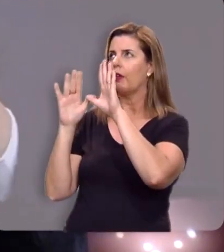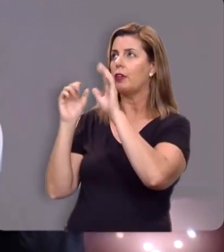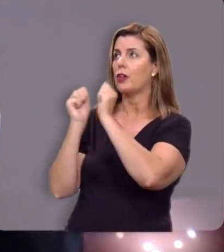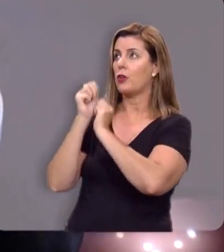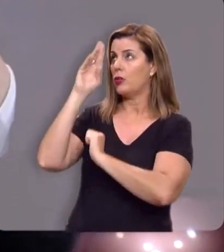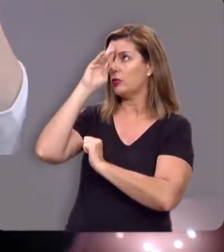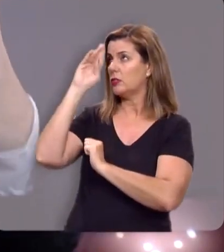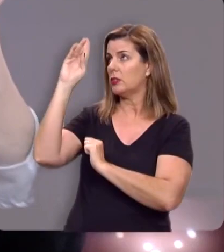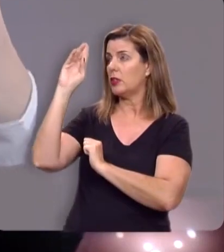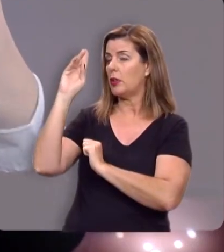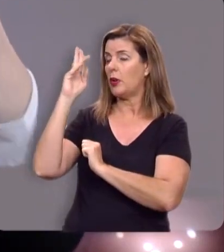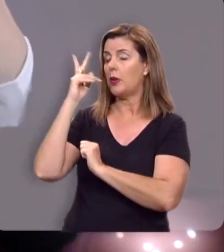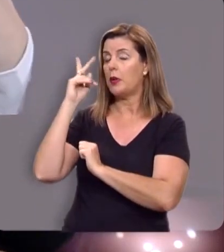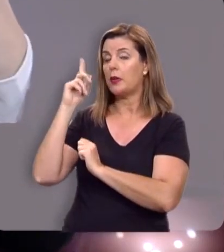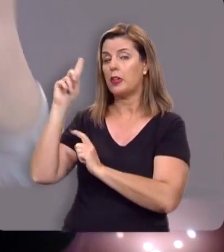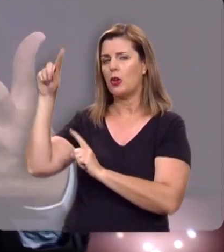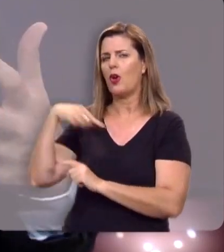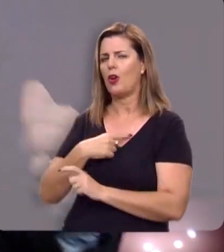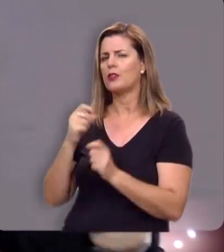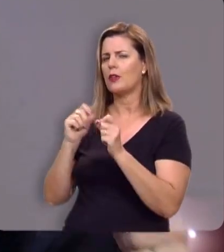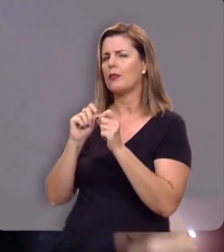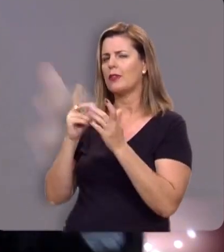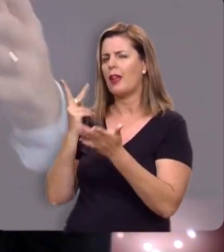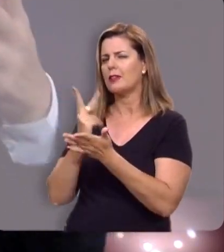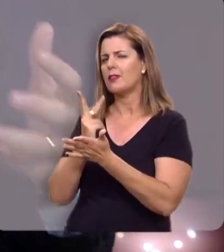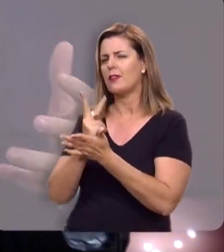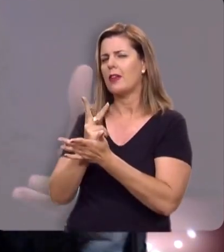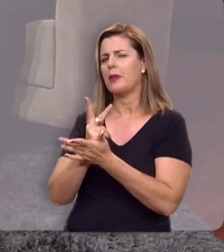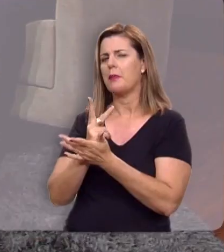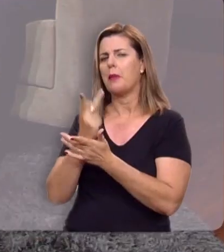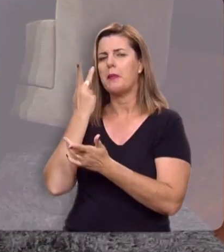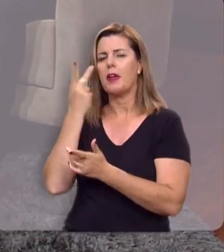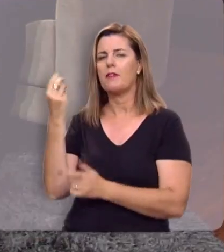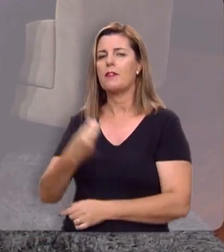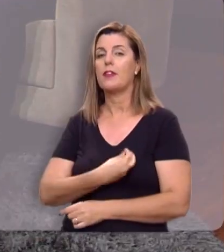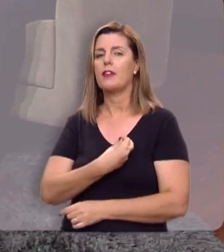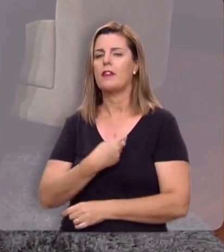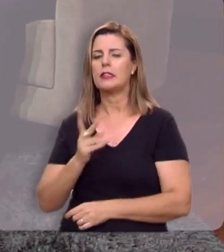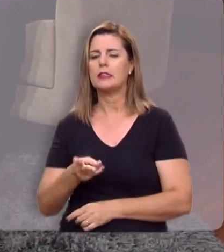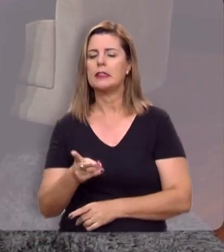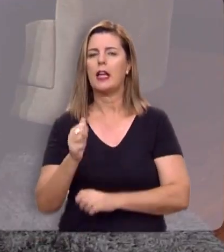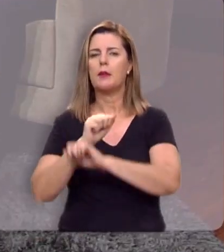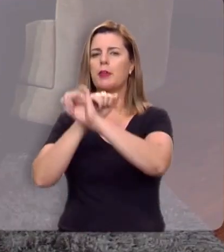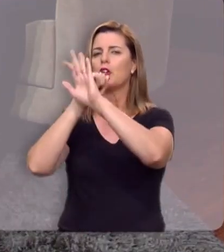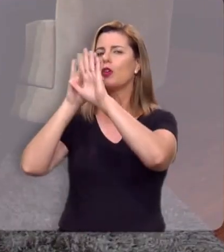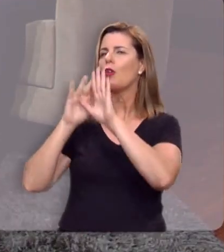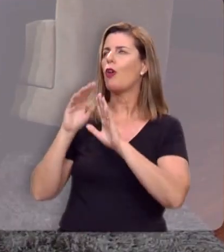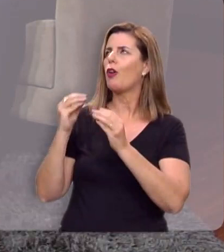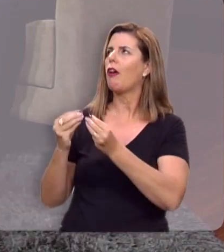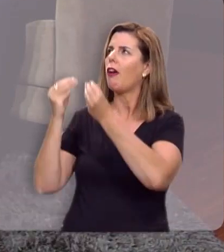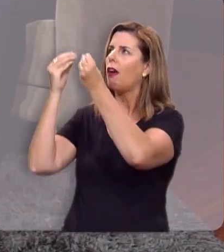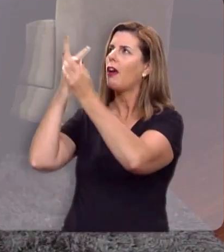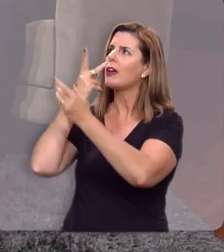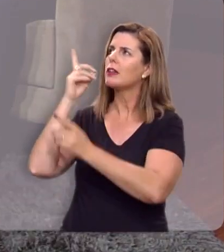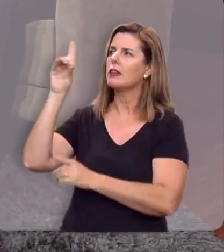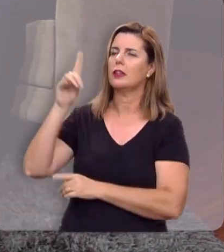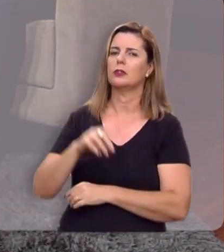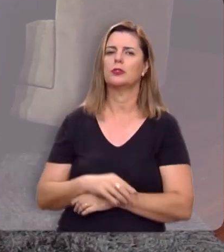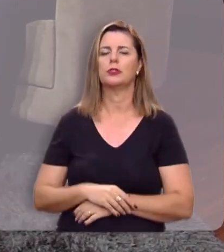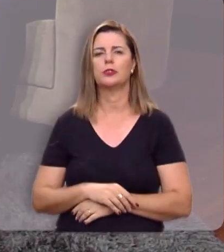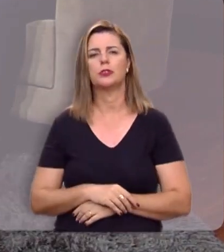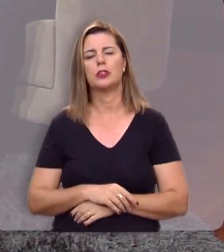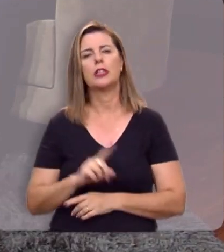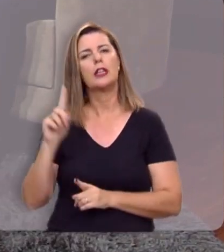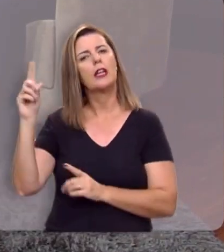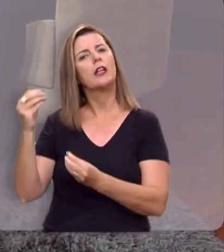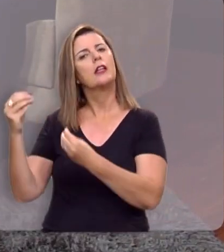nosso Senhor para aquilo que de fato nós fomos, né, criados para viver, né, assim glorificados em Cristo, que